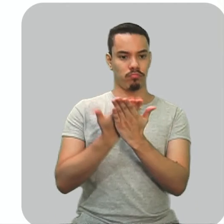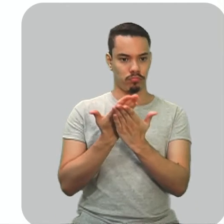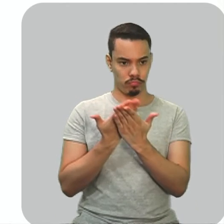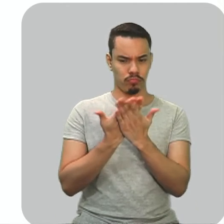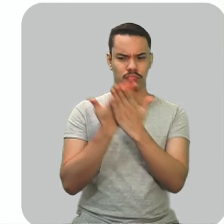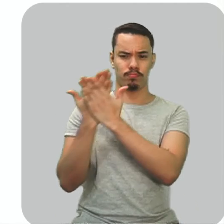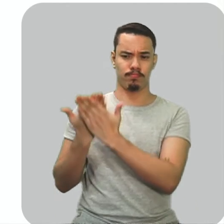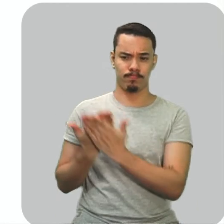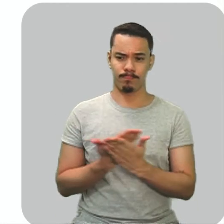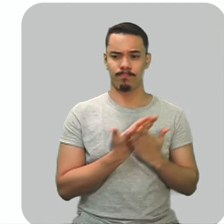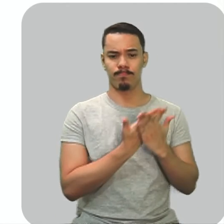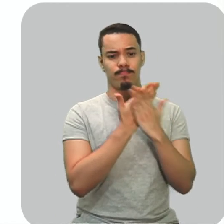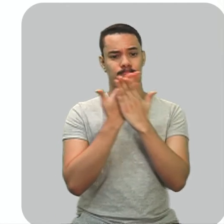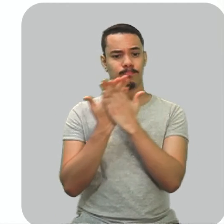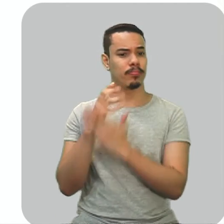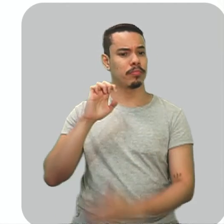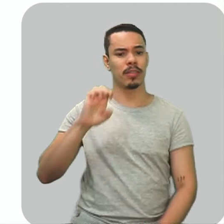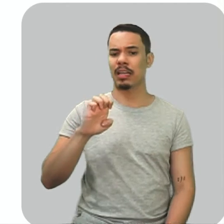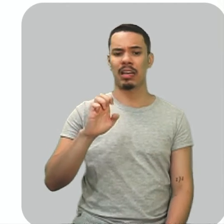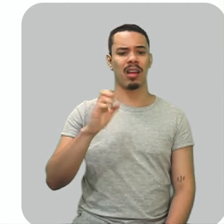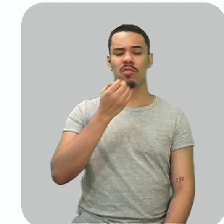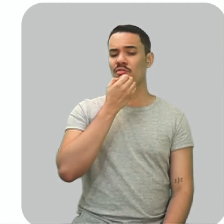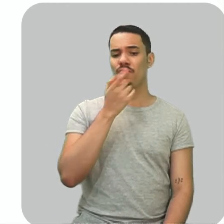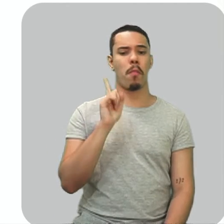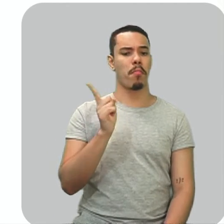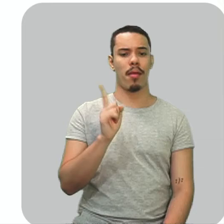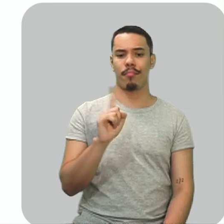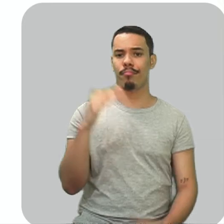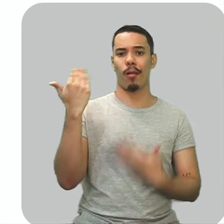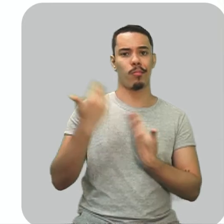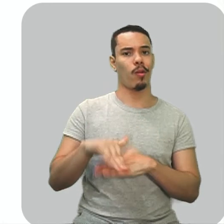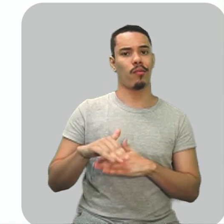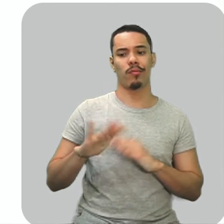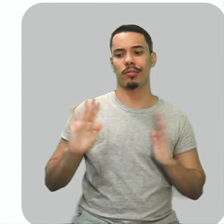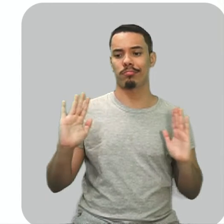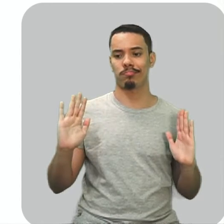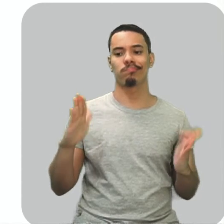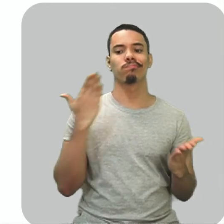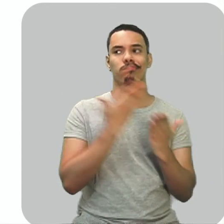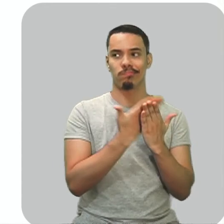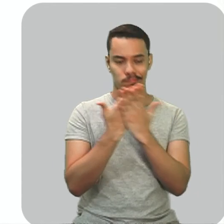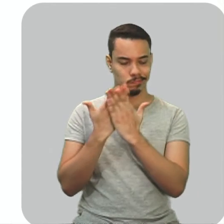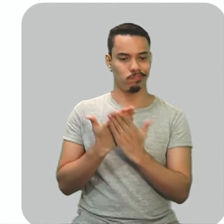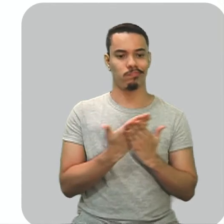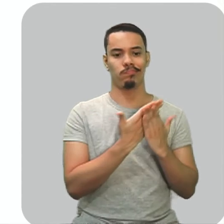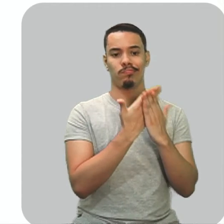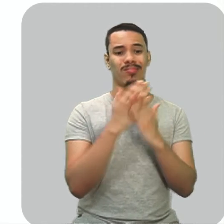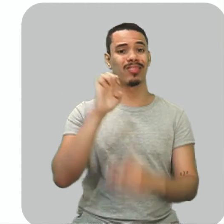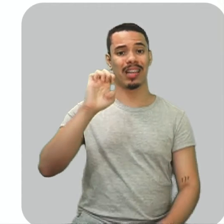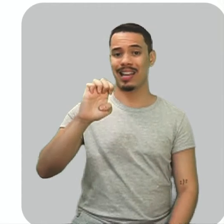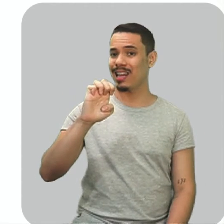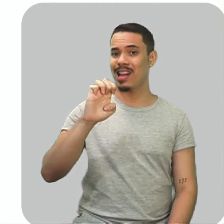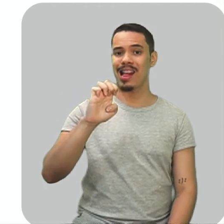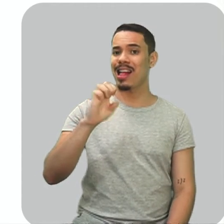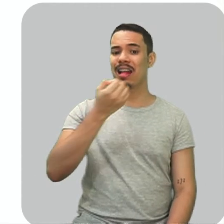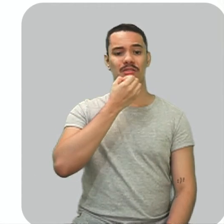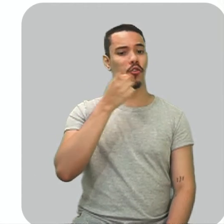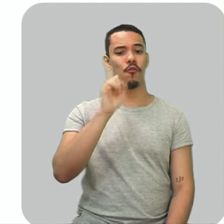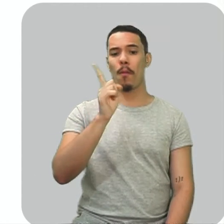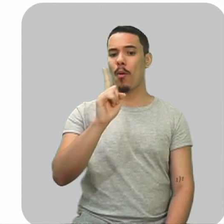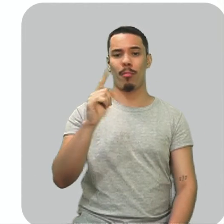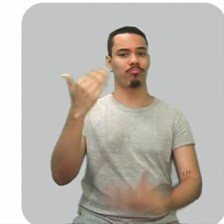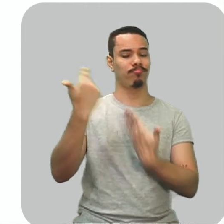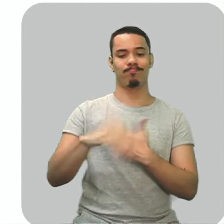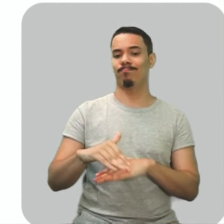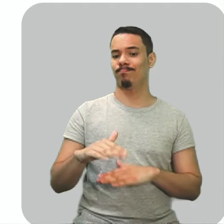estudou muito e não foi bem na prova ó e estudou muito e não foi bem